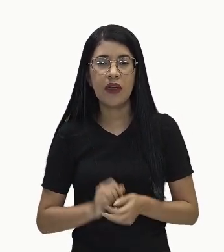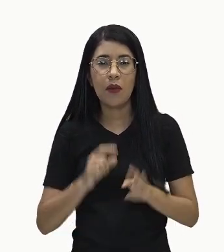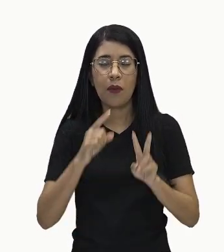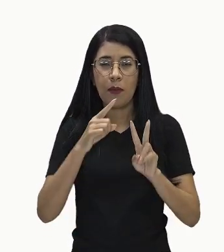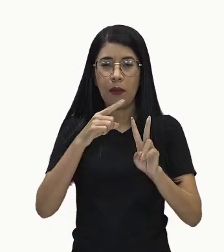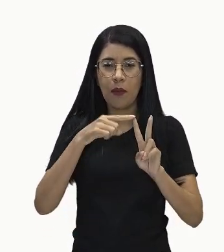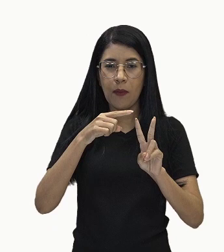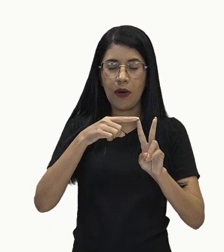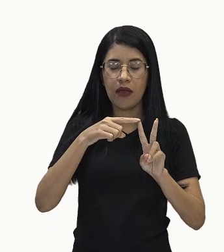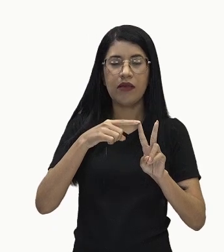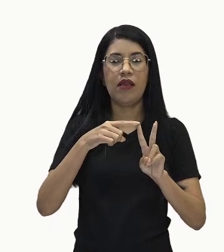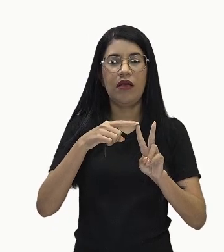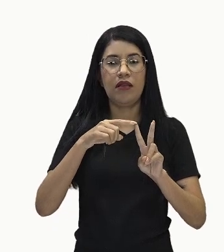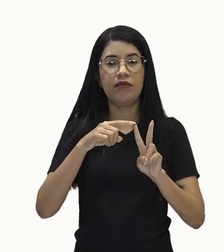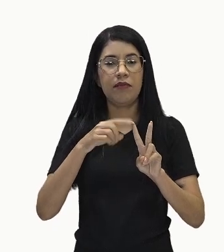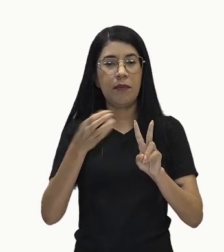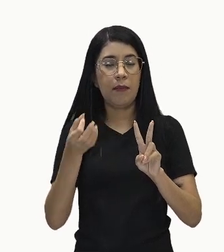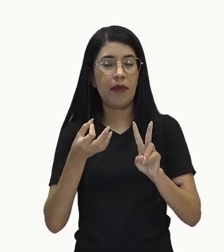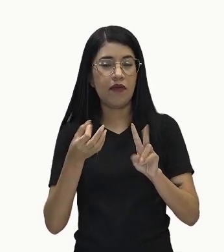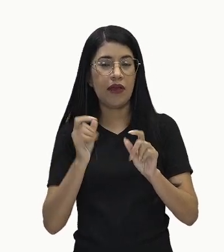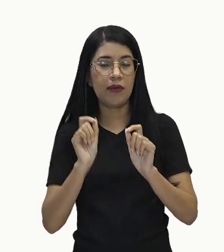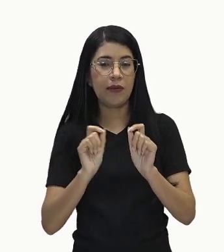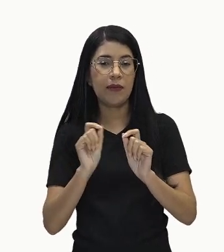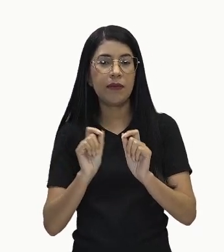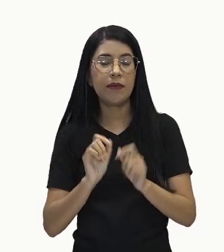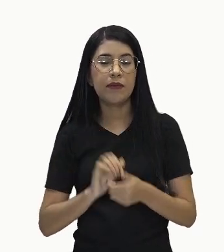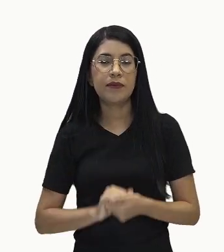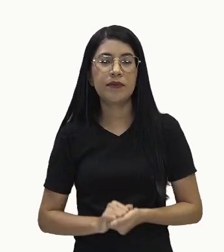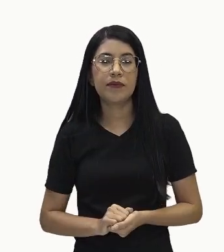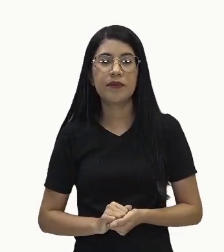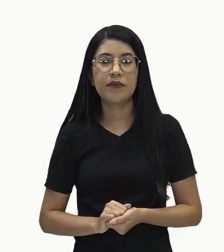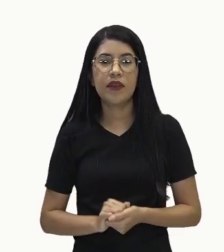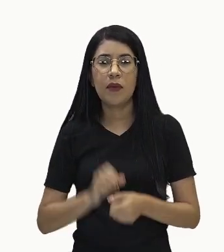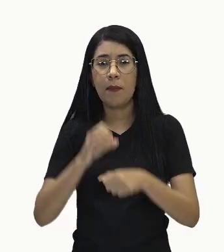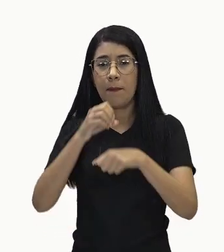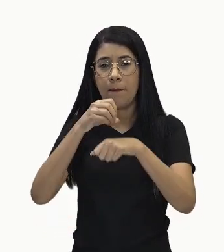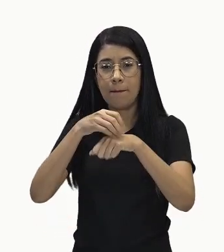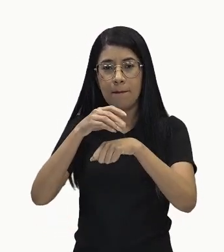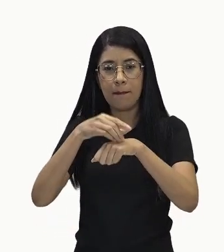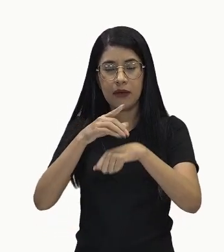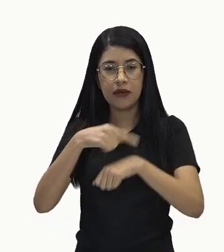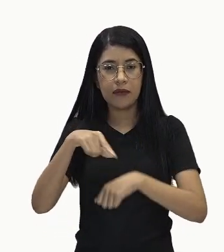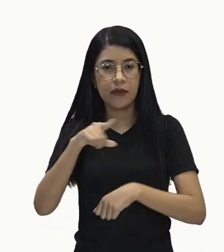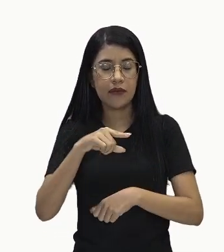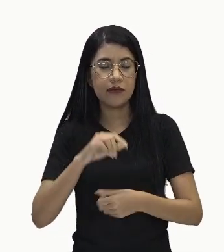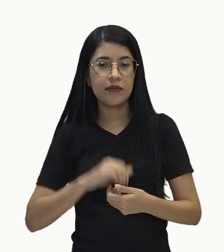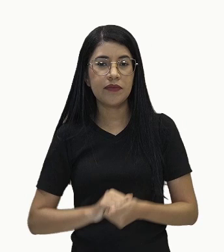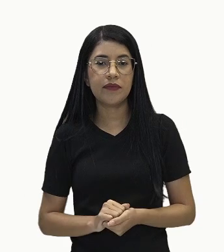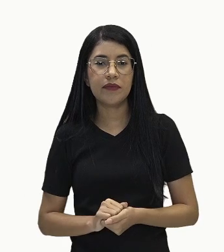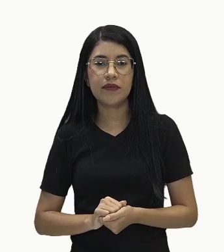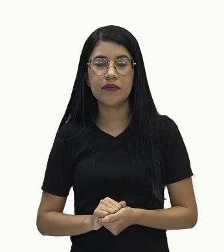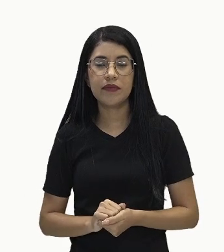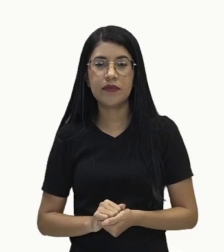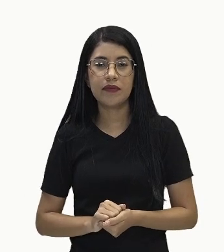pode usar calculadora? A gente pensa da seguinte forma, ó. Quais são os quadrados perfeitos? Olha só esse